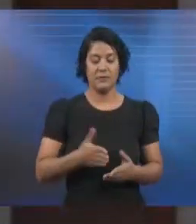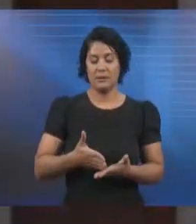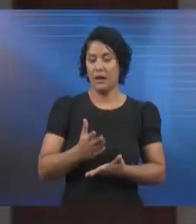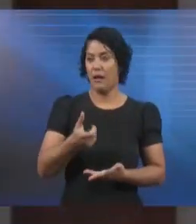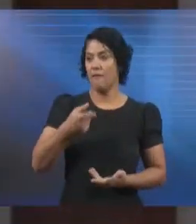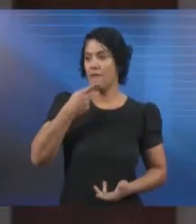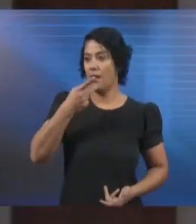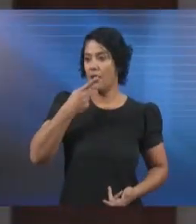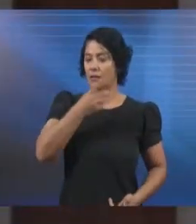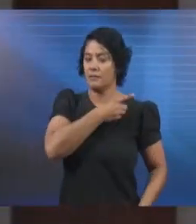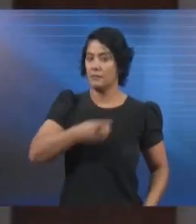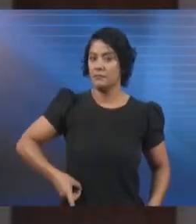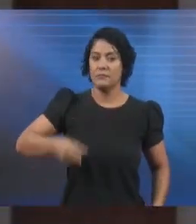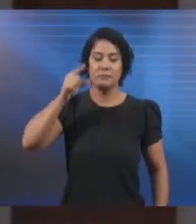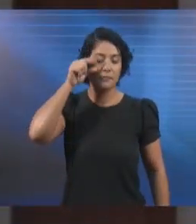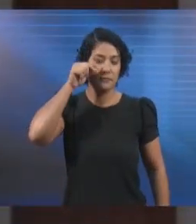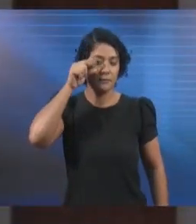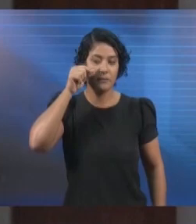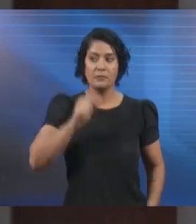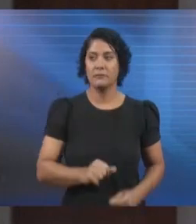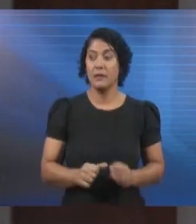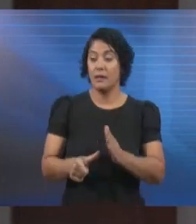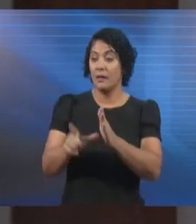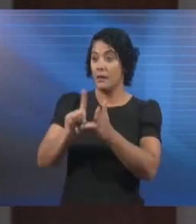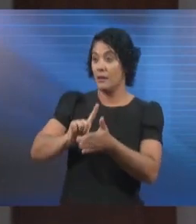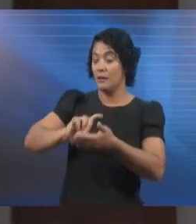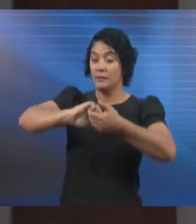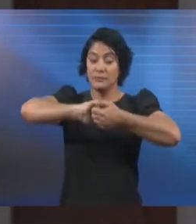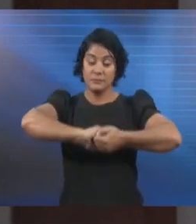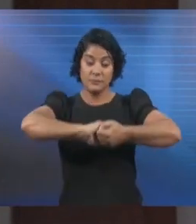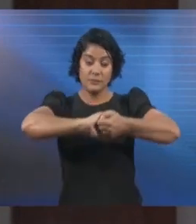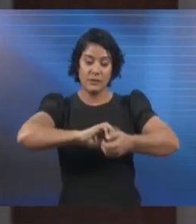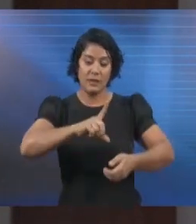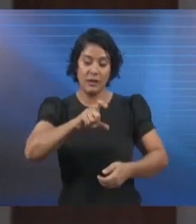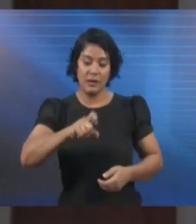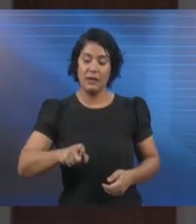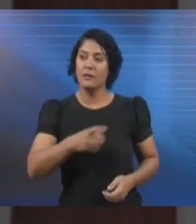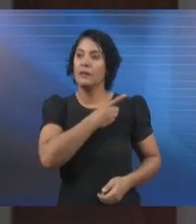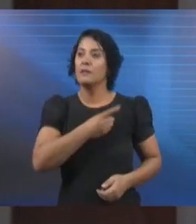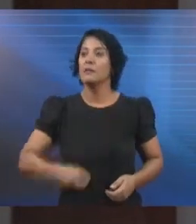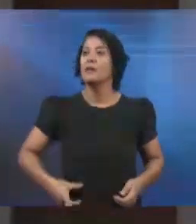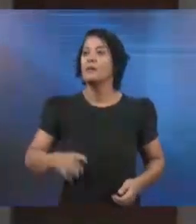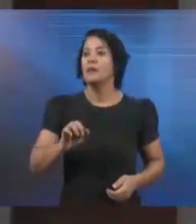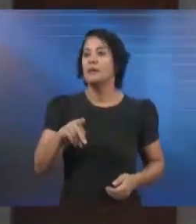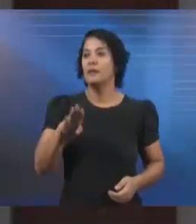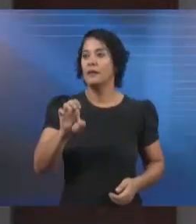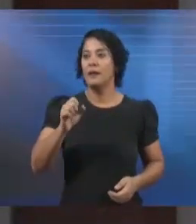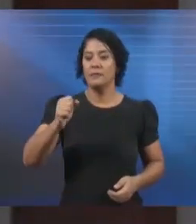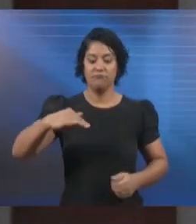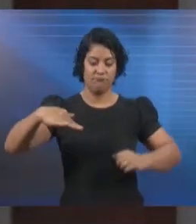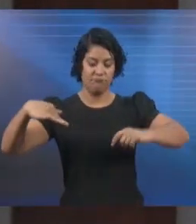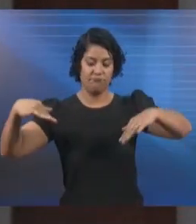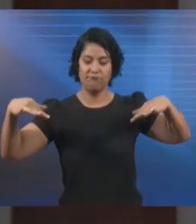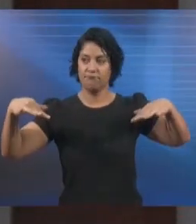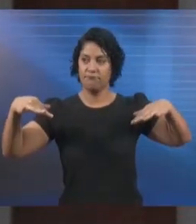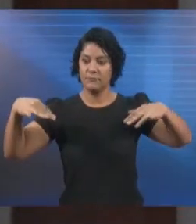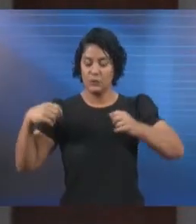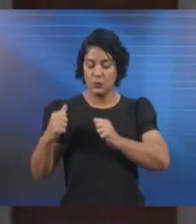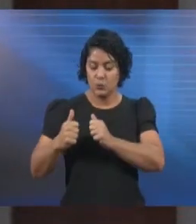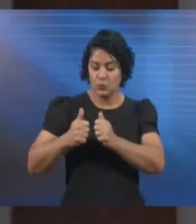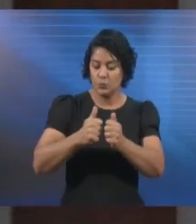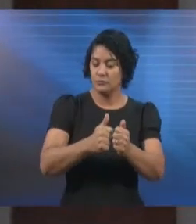palavra pro Deputado bto Fernandes antes saudando Aqui o ex-deputado elabe que se encontra nas Galerias acompanhando